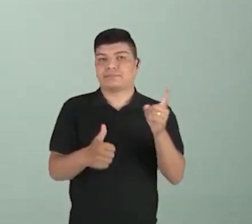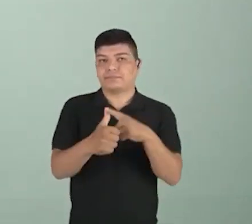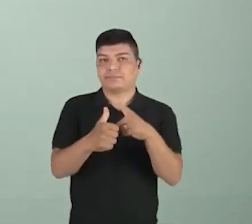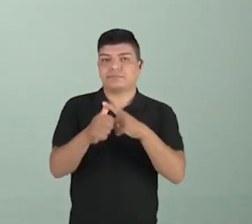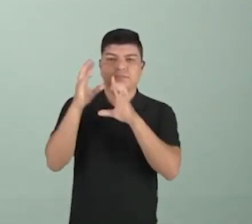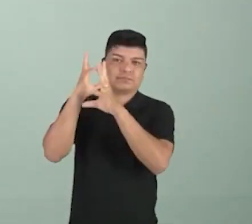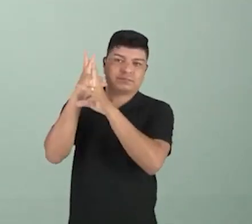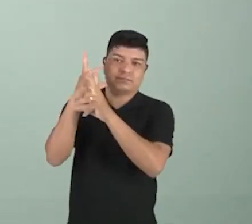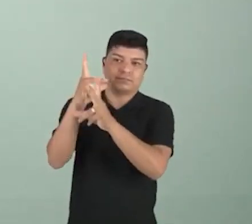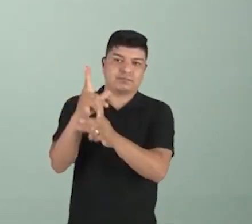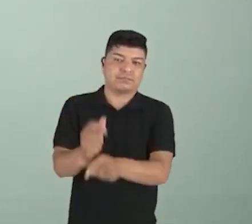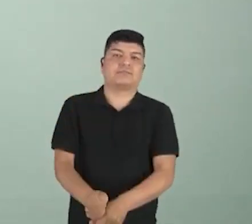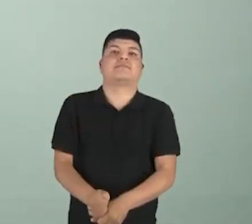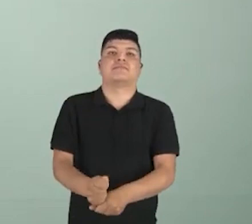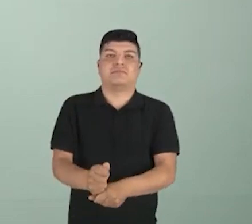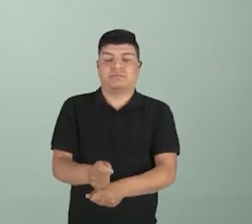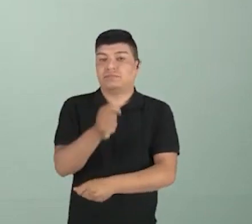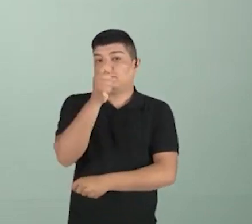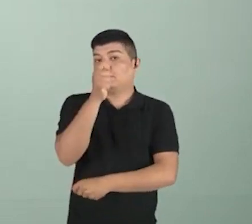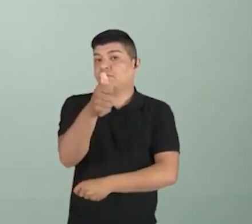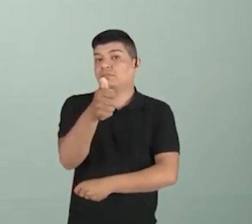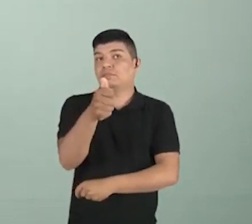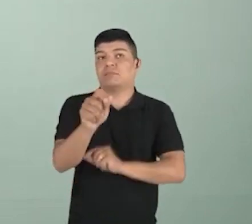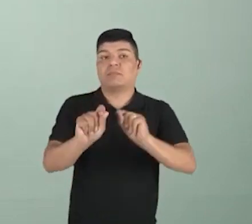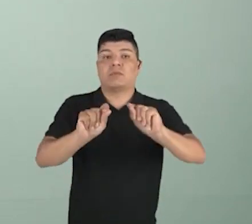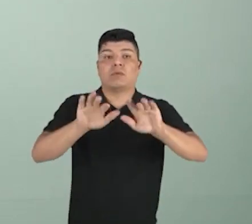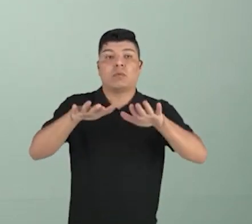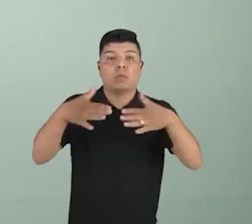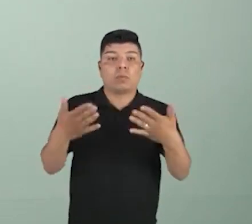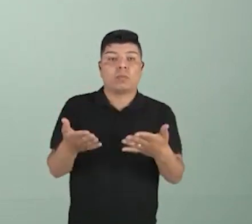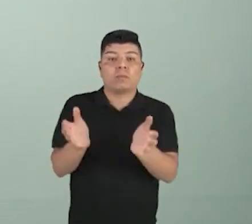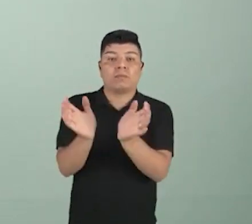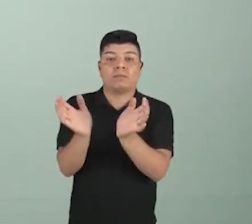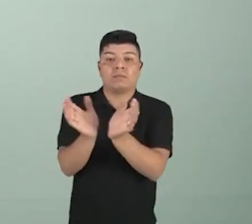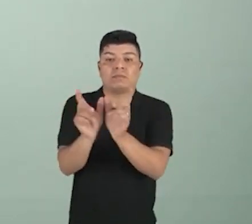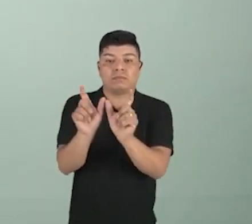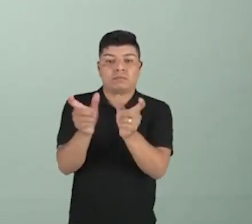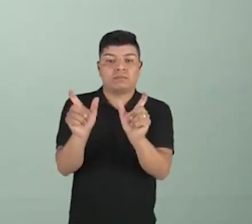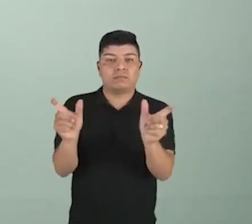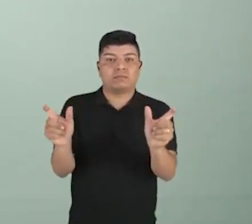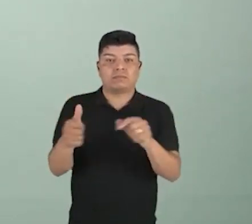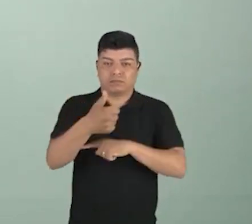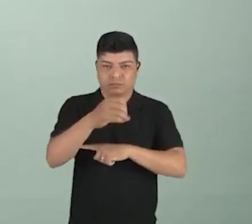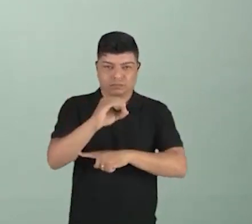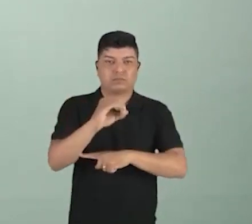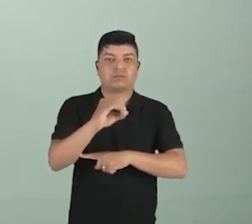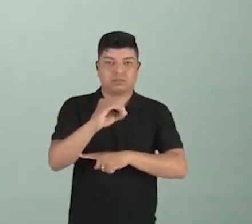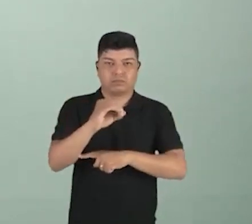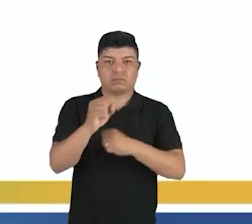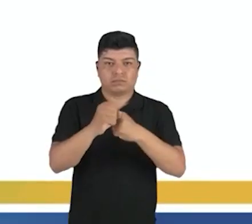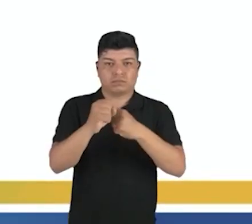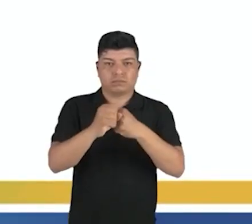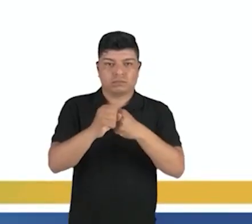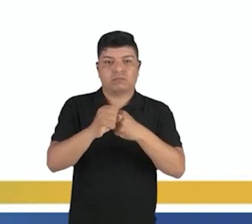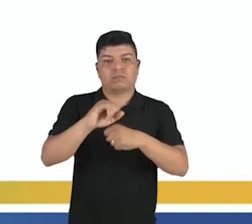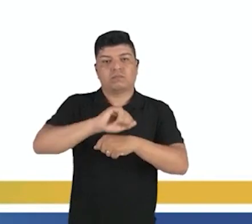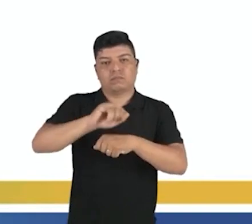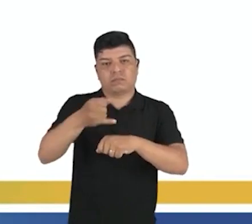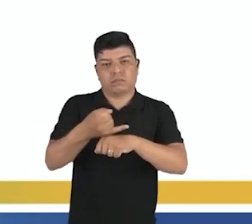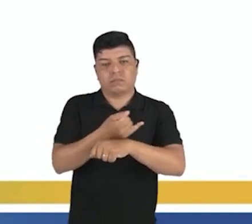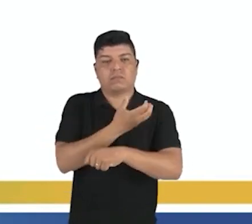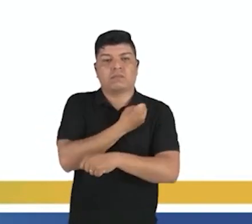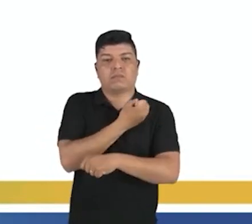vamos retomar e relembrar um pouquinho quais são as classes gramaticais. Elas são 10, substantivo,